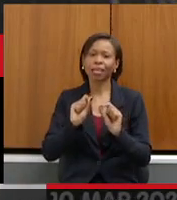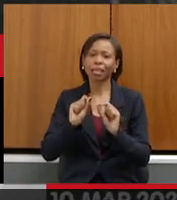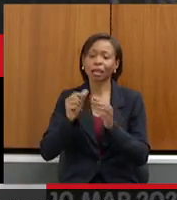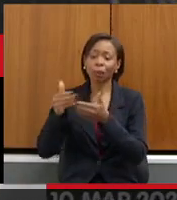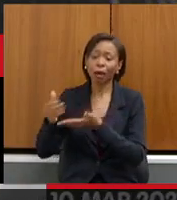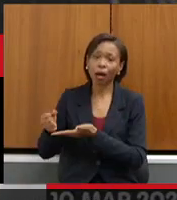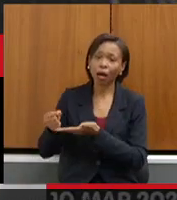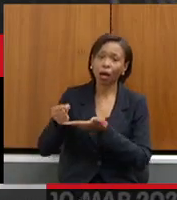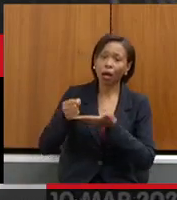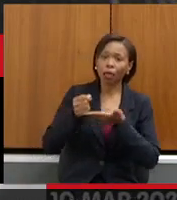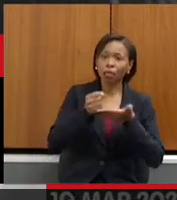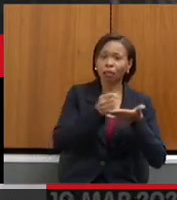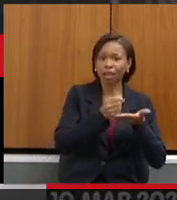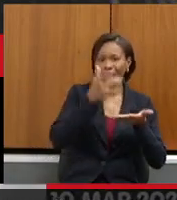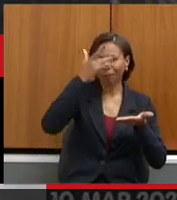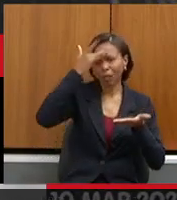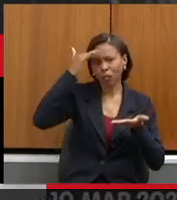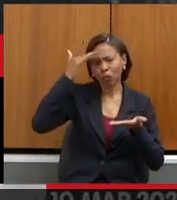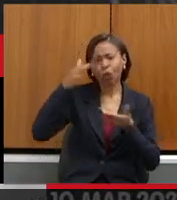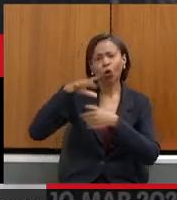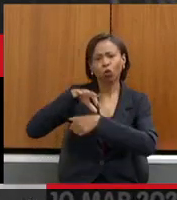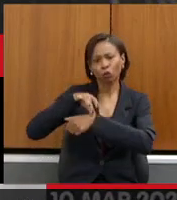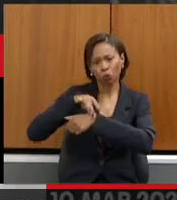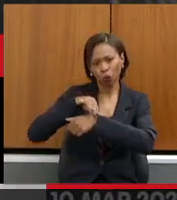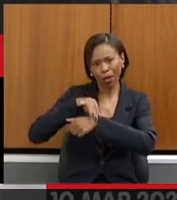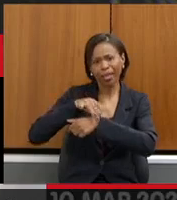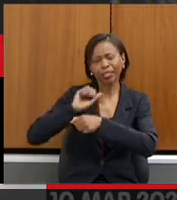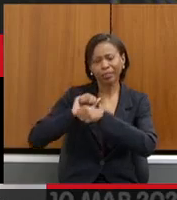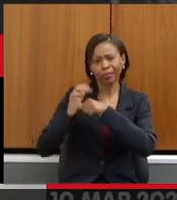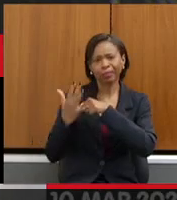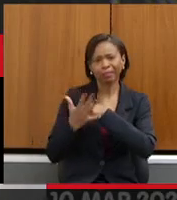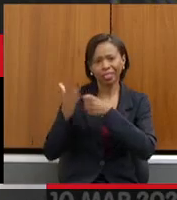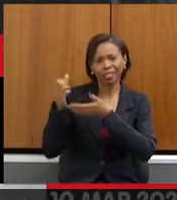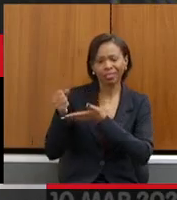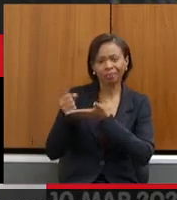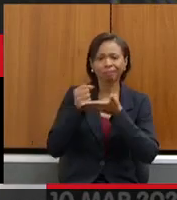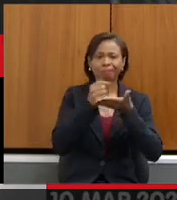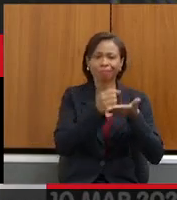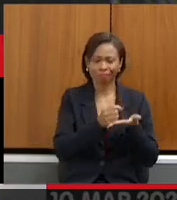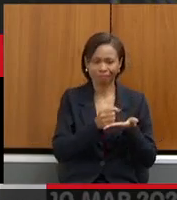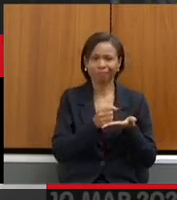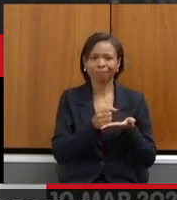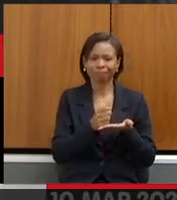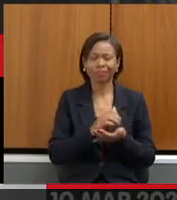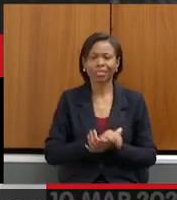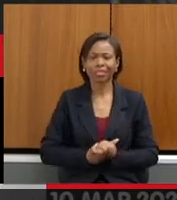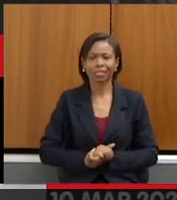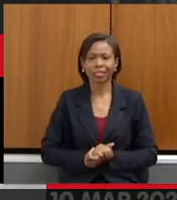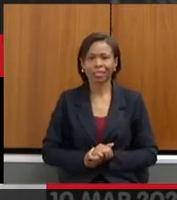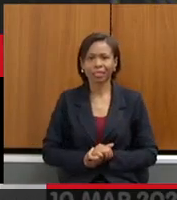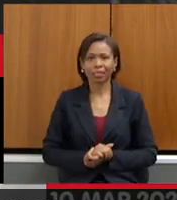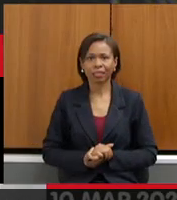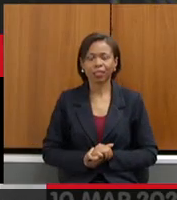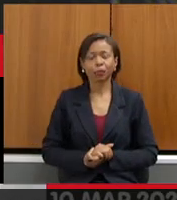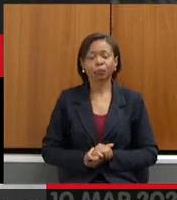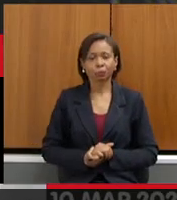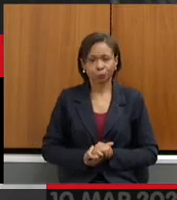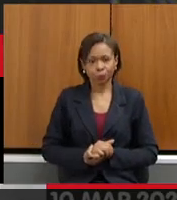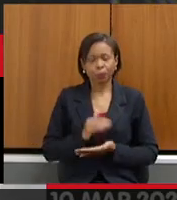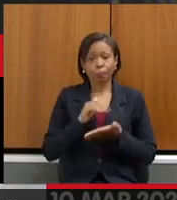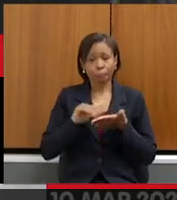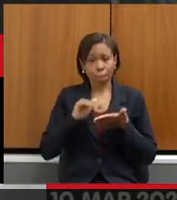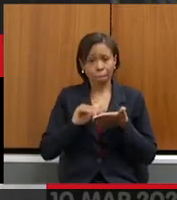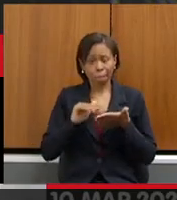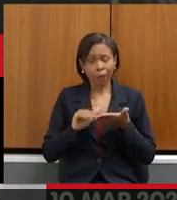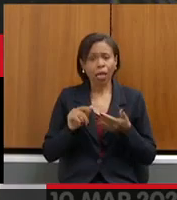dos pacientes da cor verde hoje na nossa região e secretário